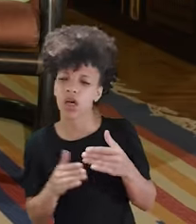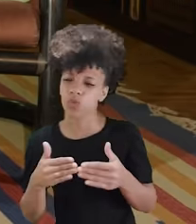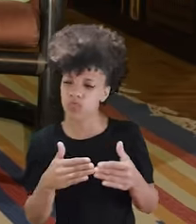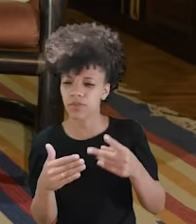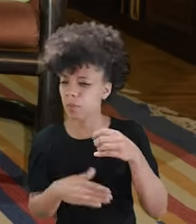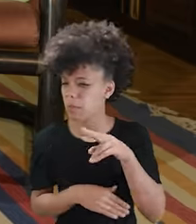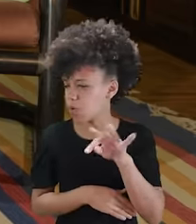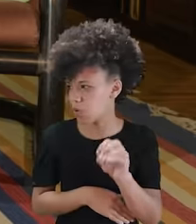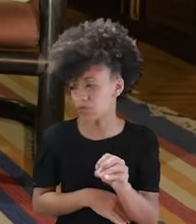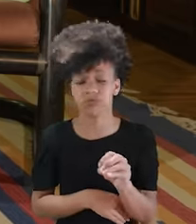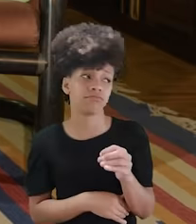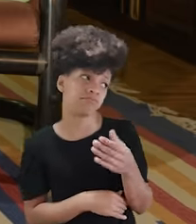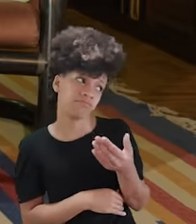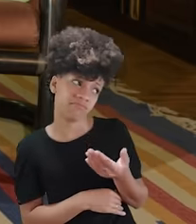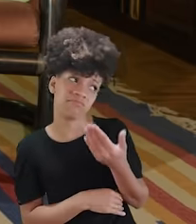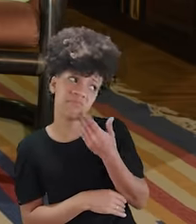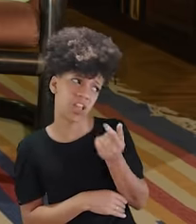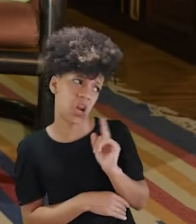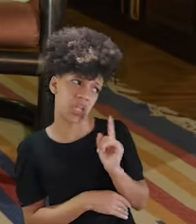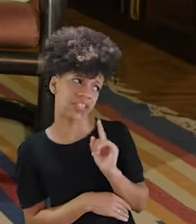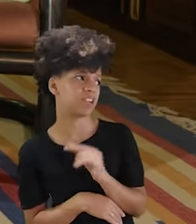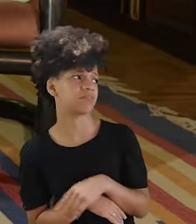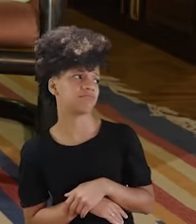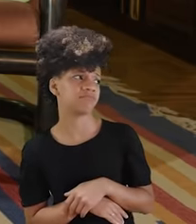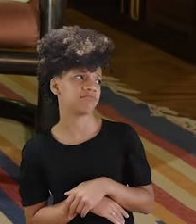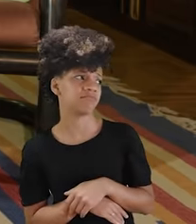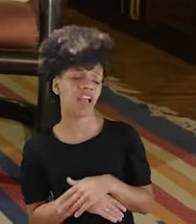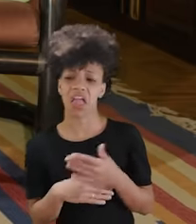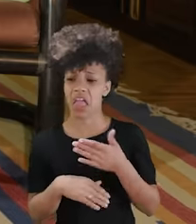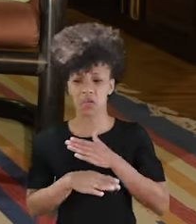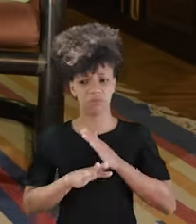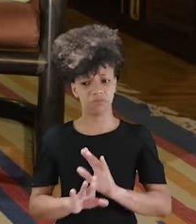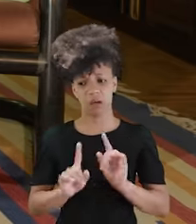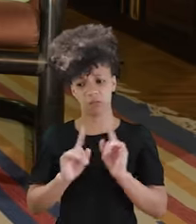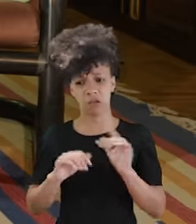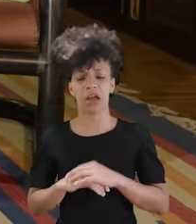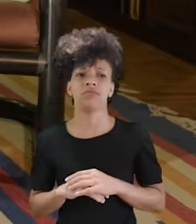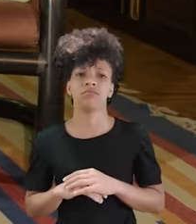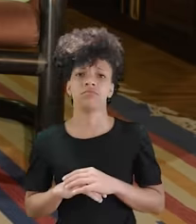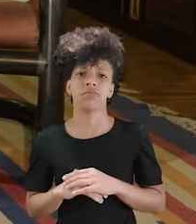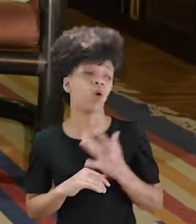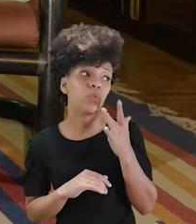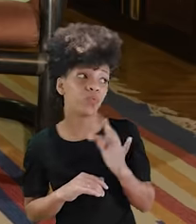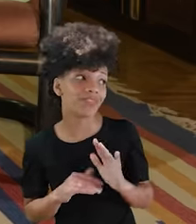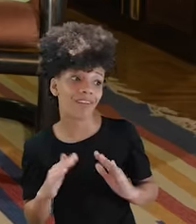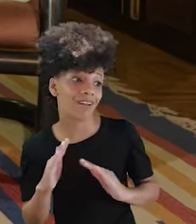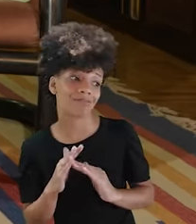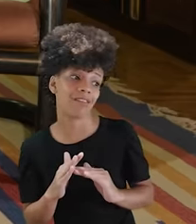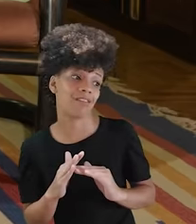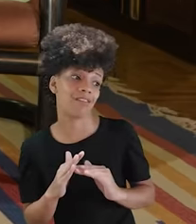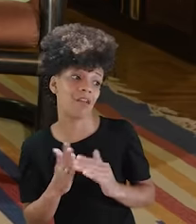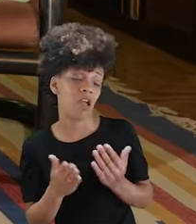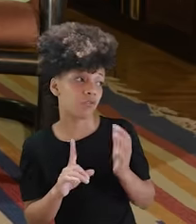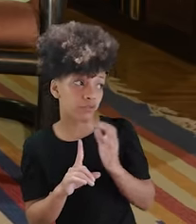não faria mas não sei até que ponto isso é influenciado no não é permitido sabe